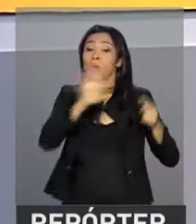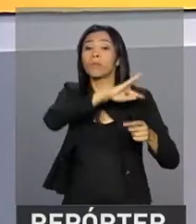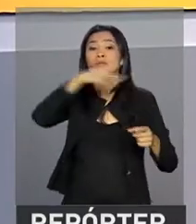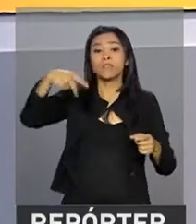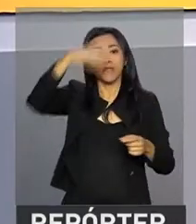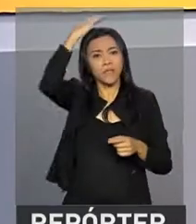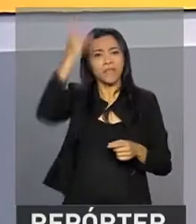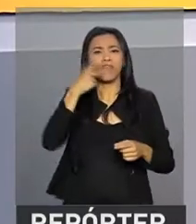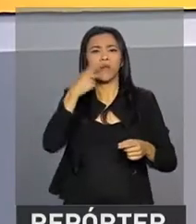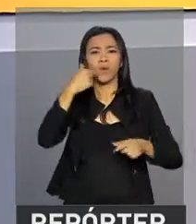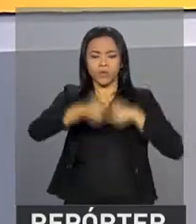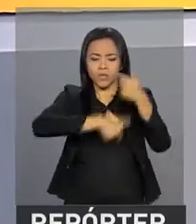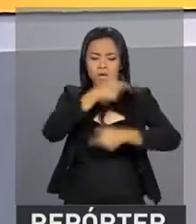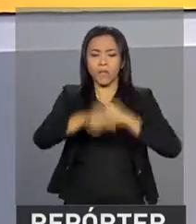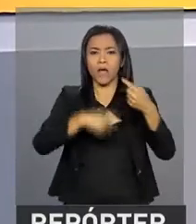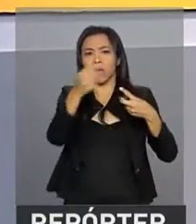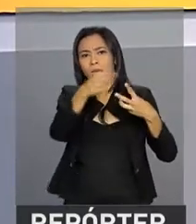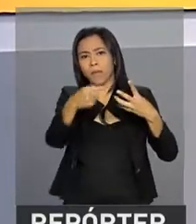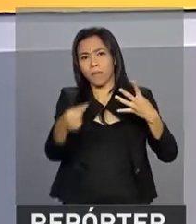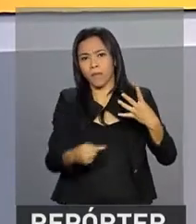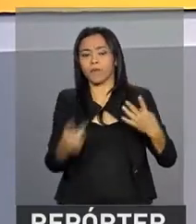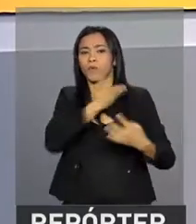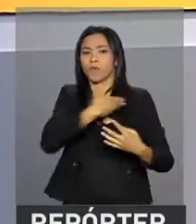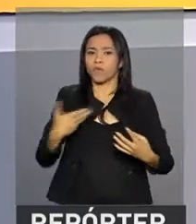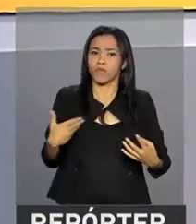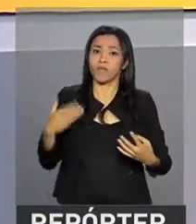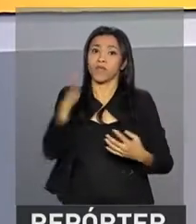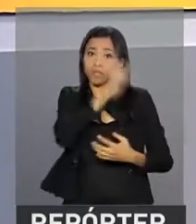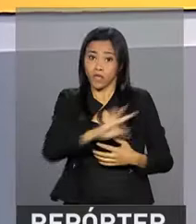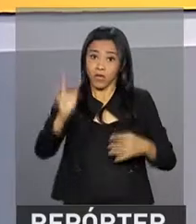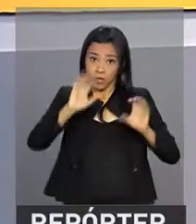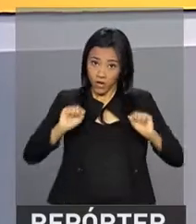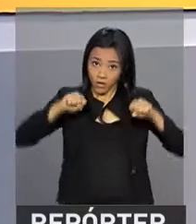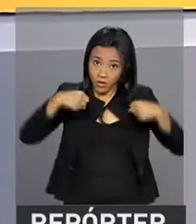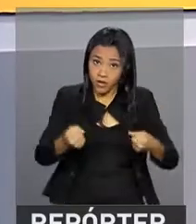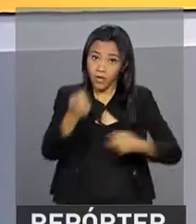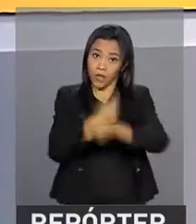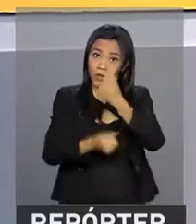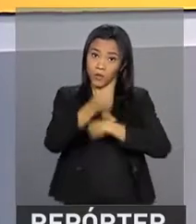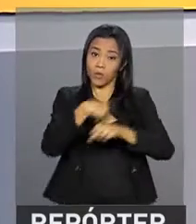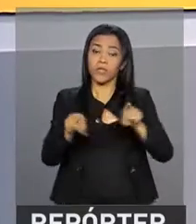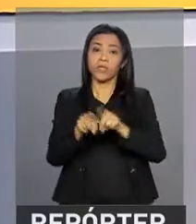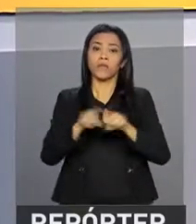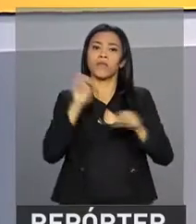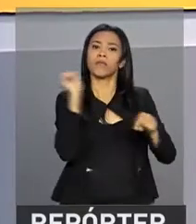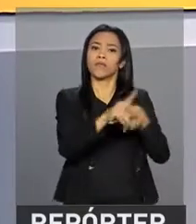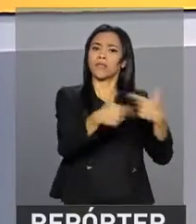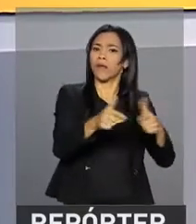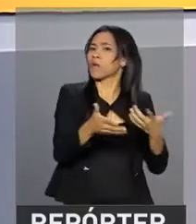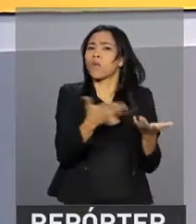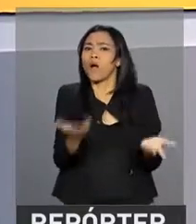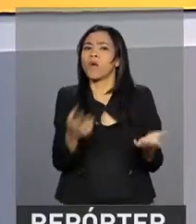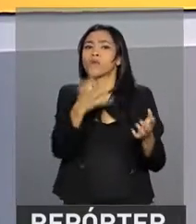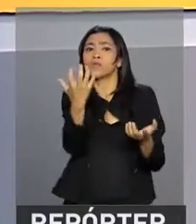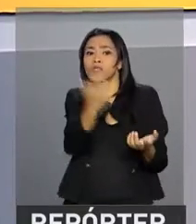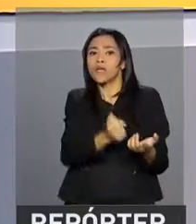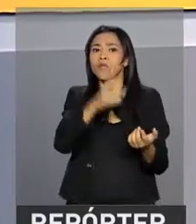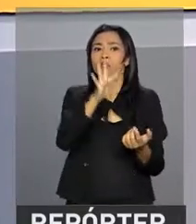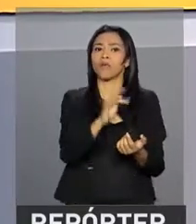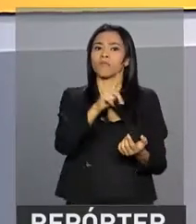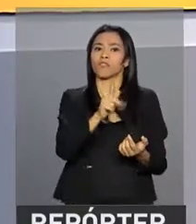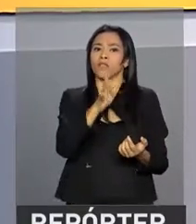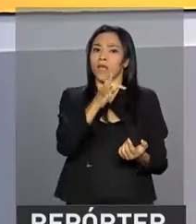o governo federal vem adotando para ajudar na retomada da economia e da geração de empregos entre elas o saque do fgts